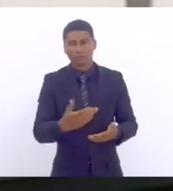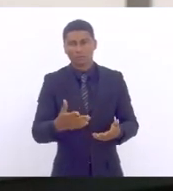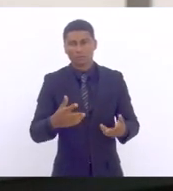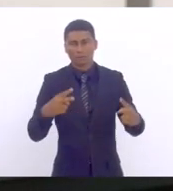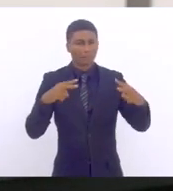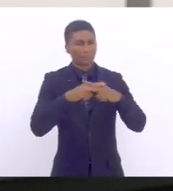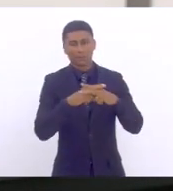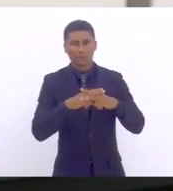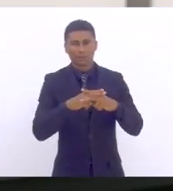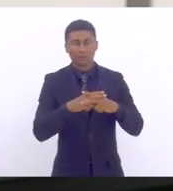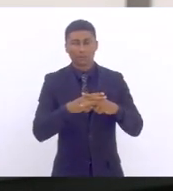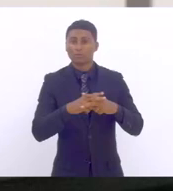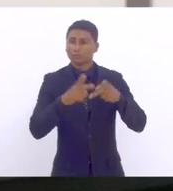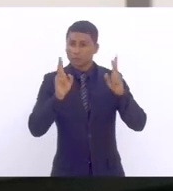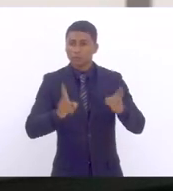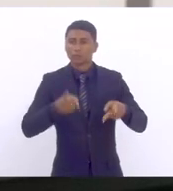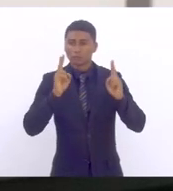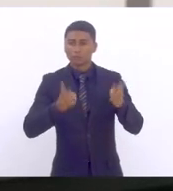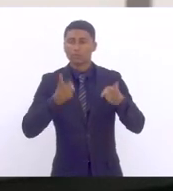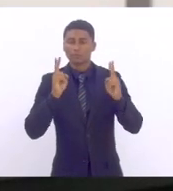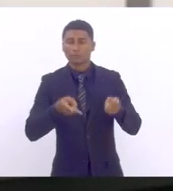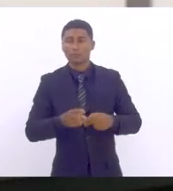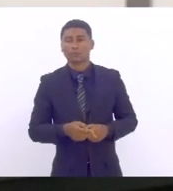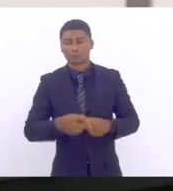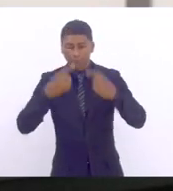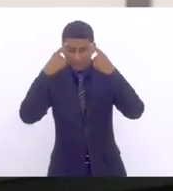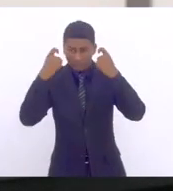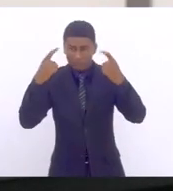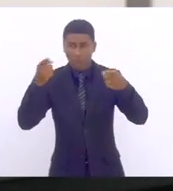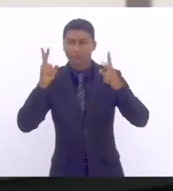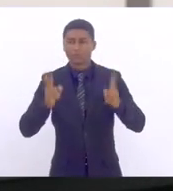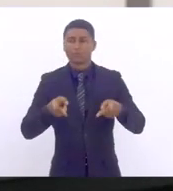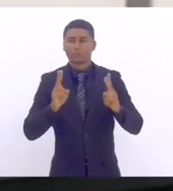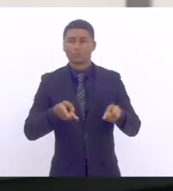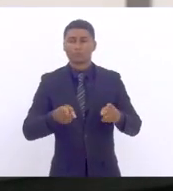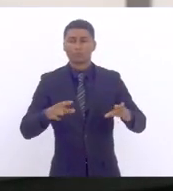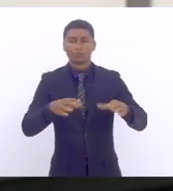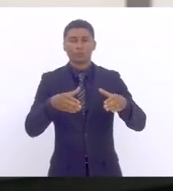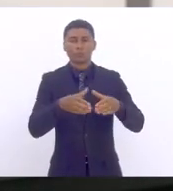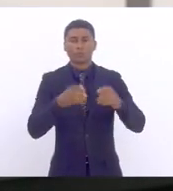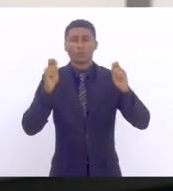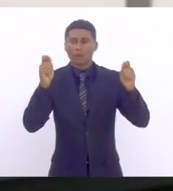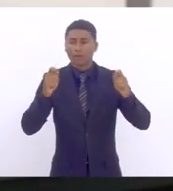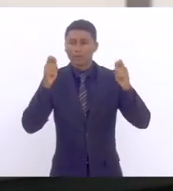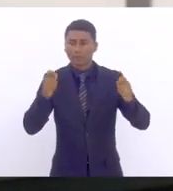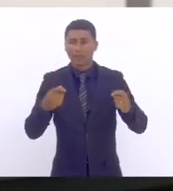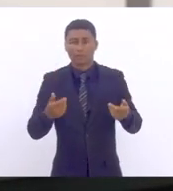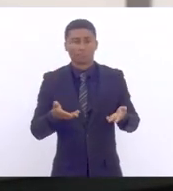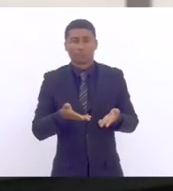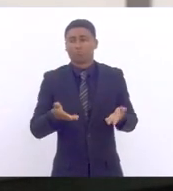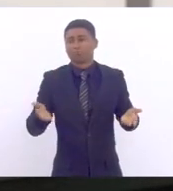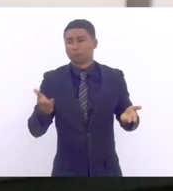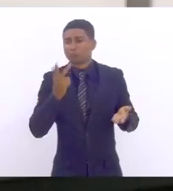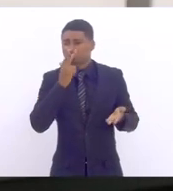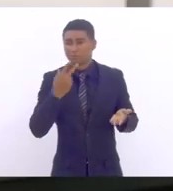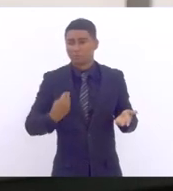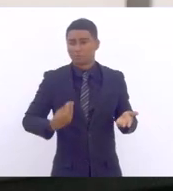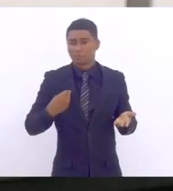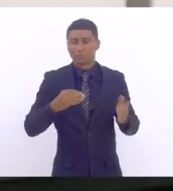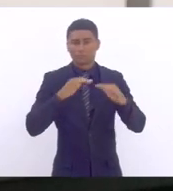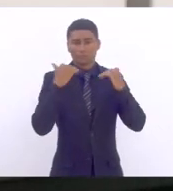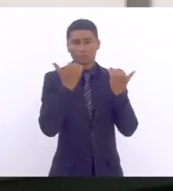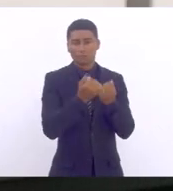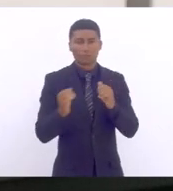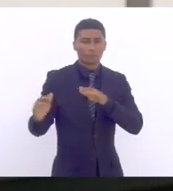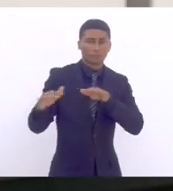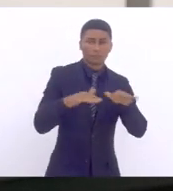continua tendo briga, continua tendo violência. E as organizadas, nem, muitas das vezes, nem estão fazendo se presente nos estádios. Então,